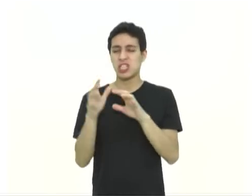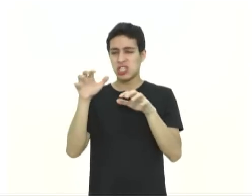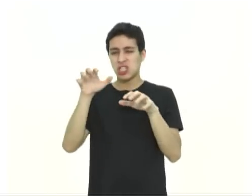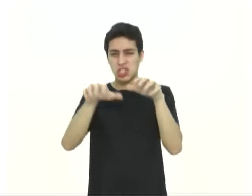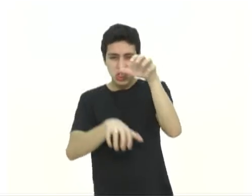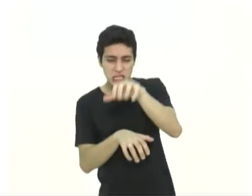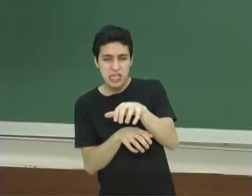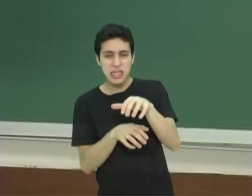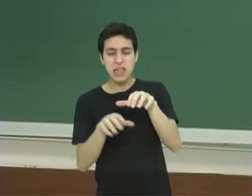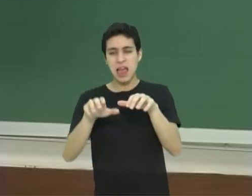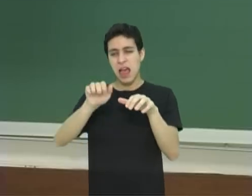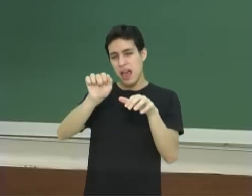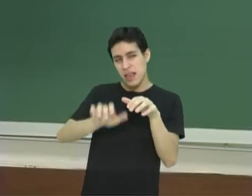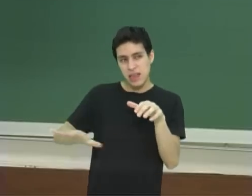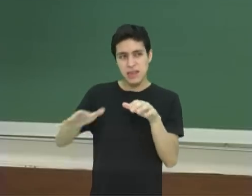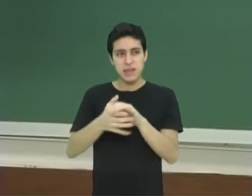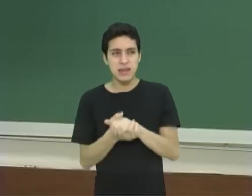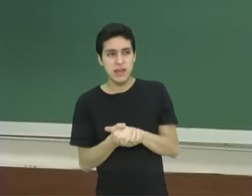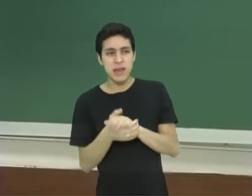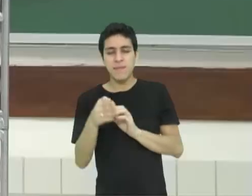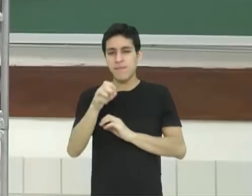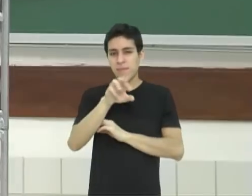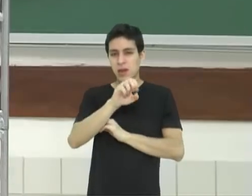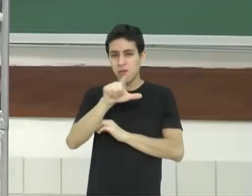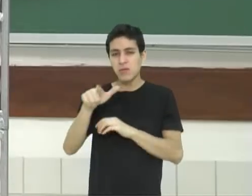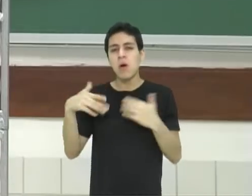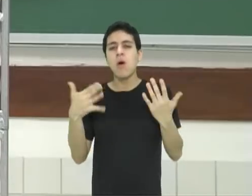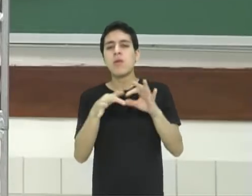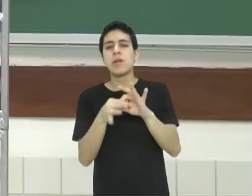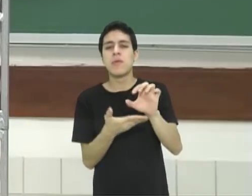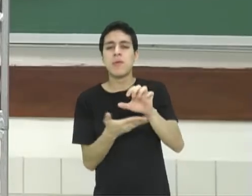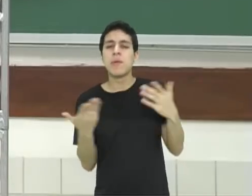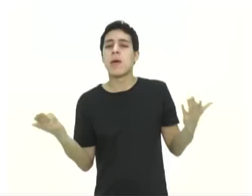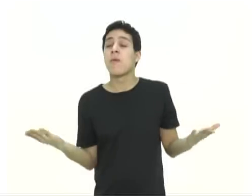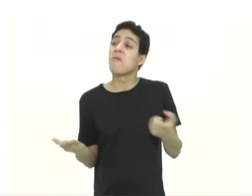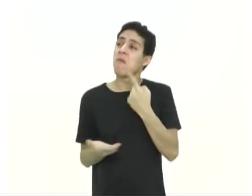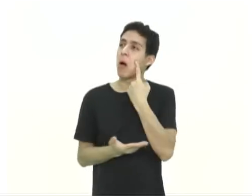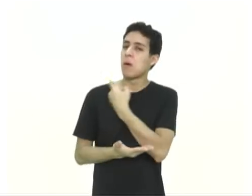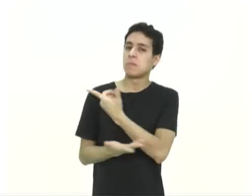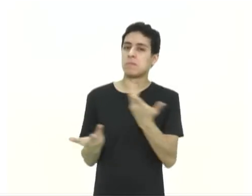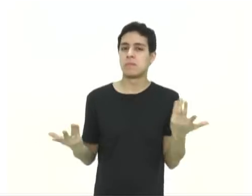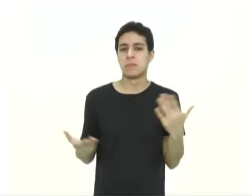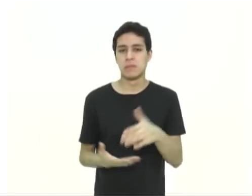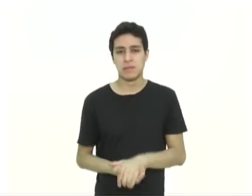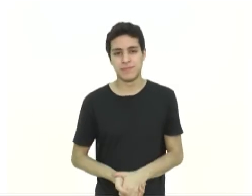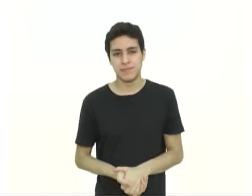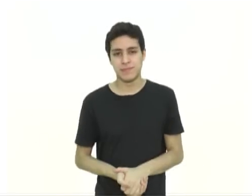O Mercosul ou a União Europeia? Vai lá, tempo na tela para vocês.